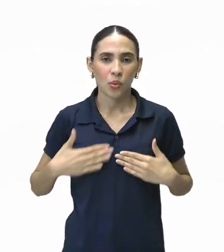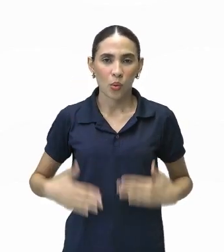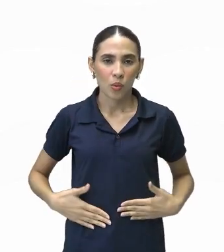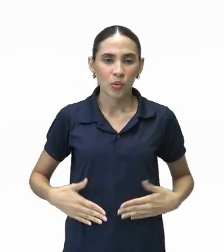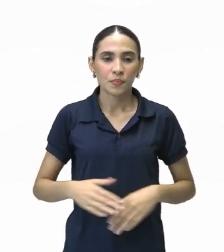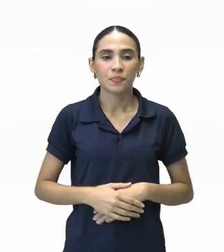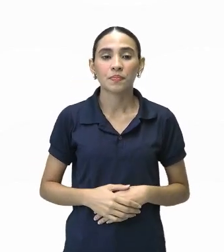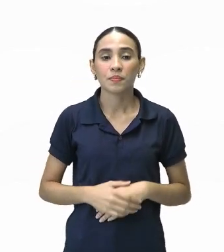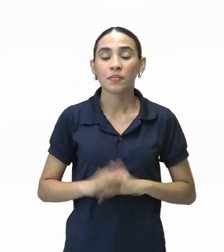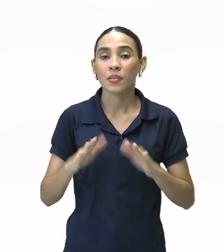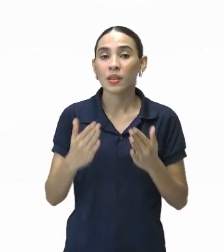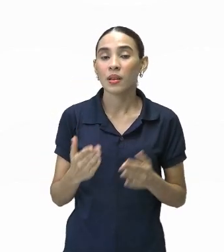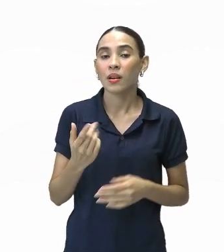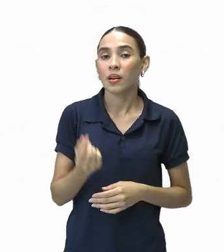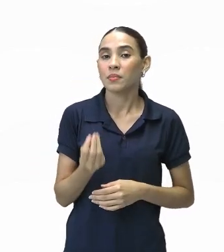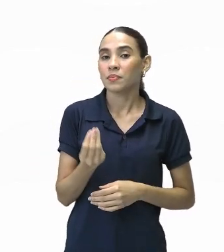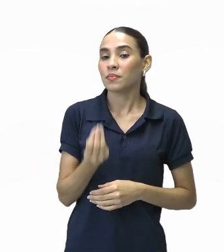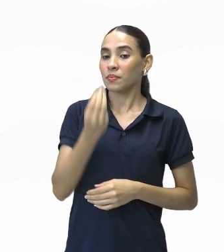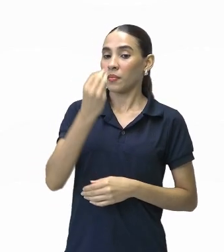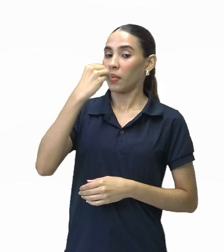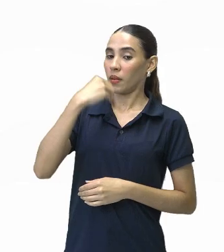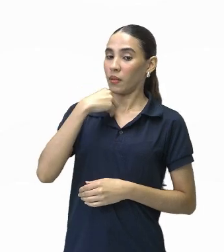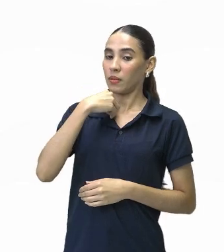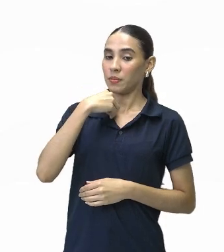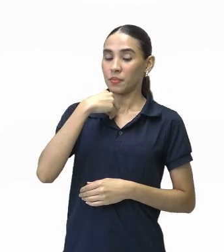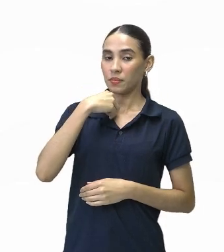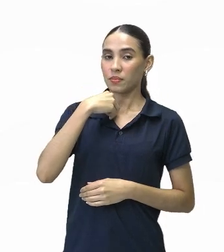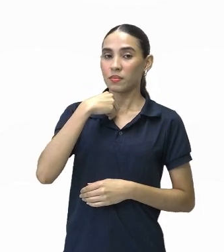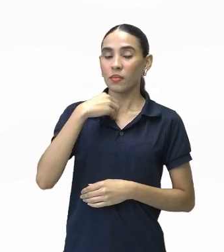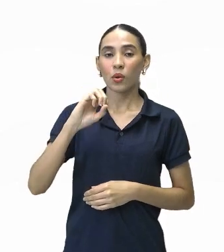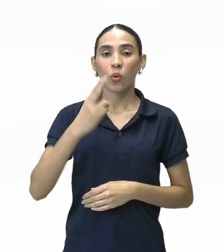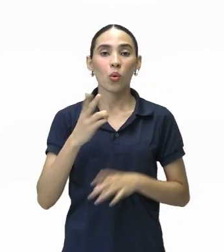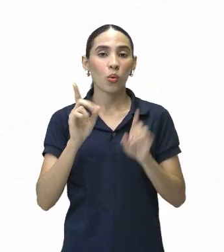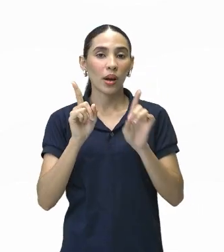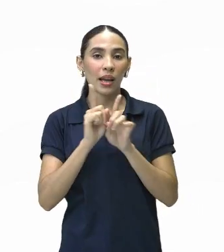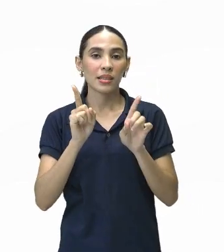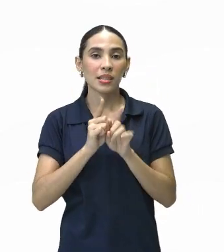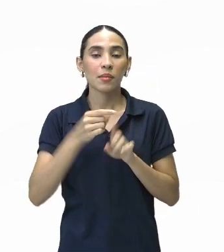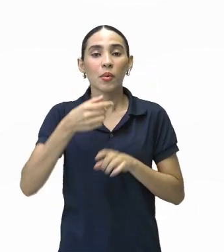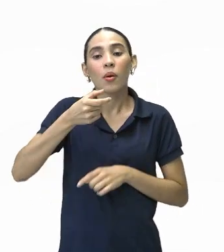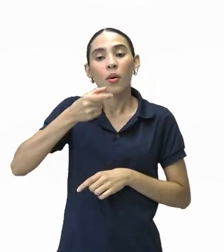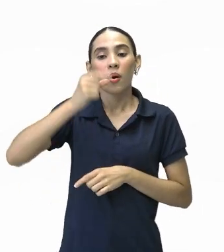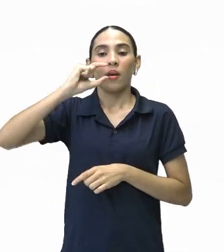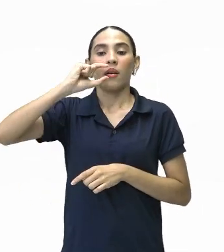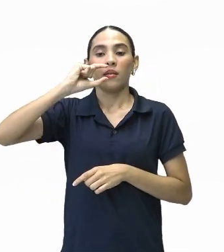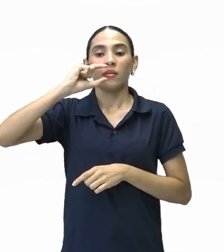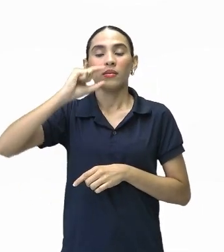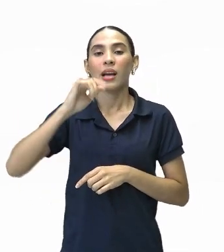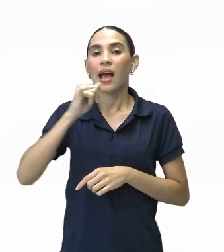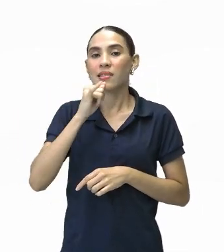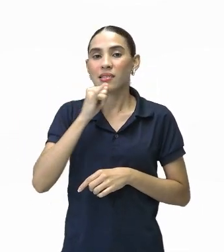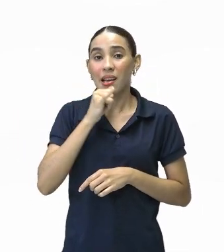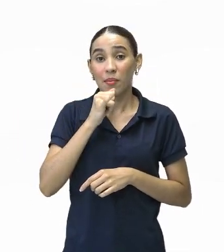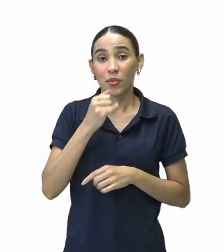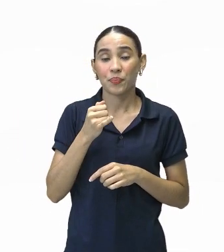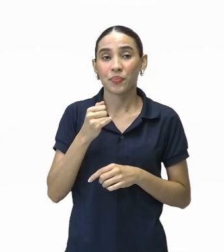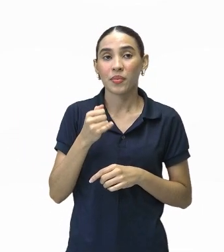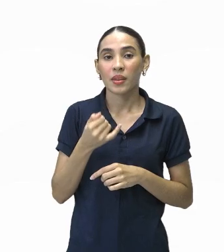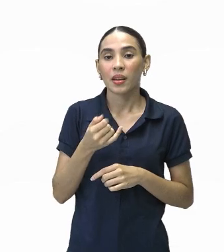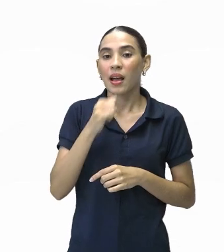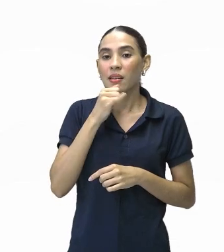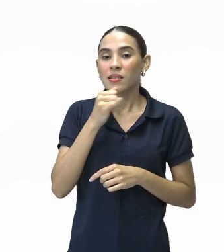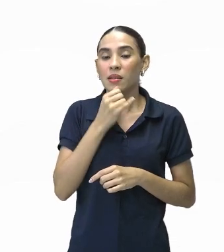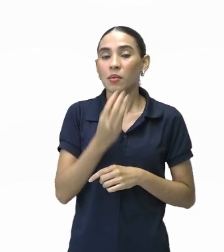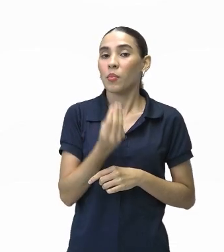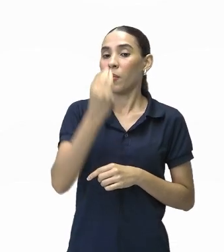corpo? Quando engolimos um comprimido ou tomamos um xarope, por exemplo, então estou dando aqui o exemplo da via